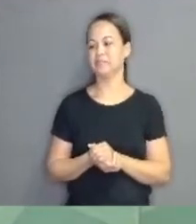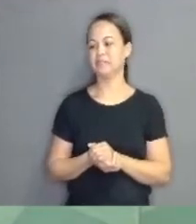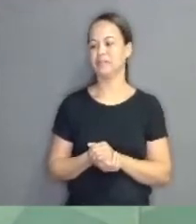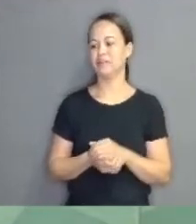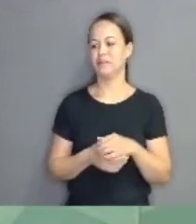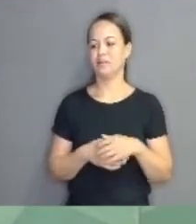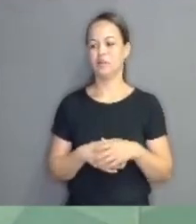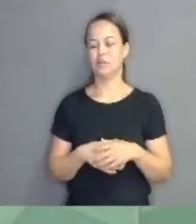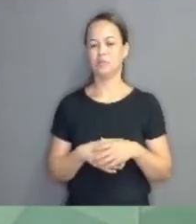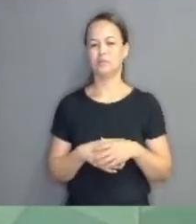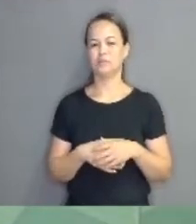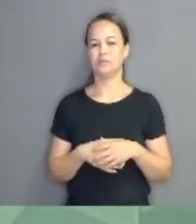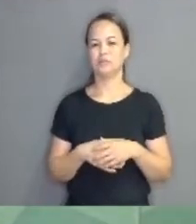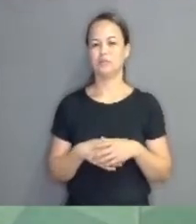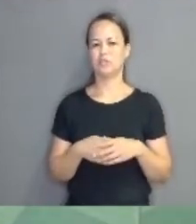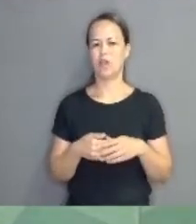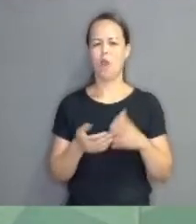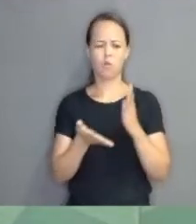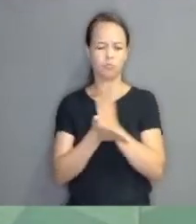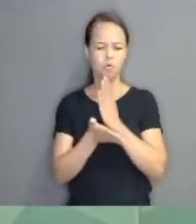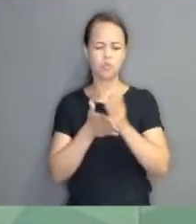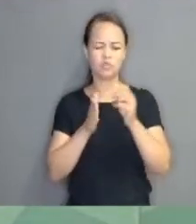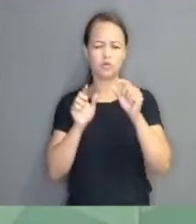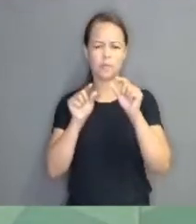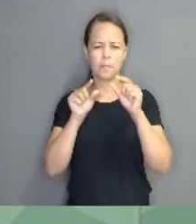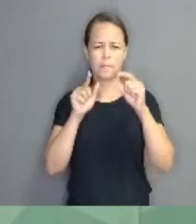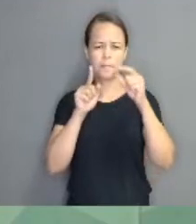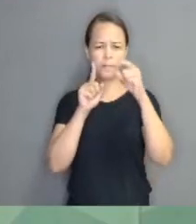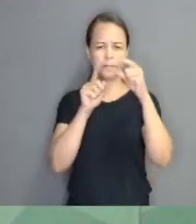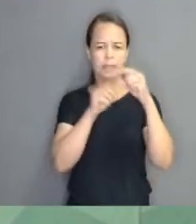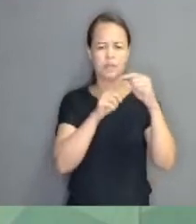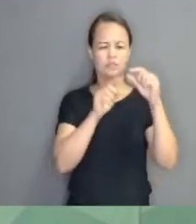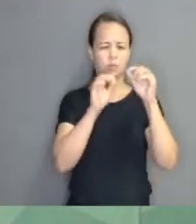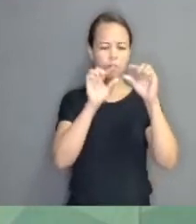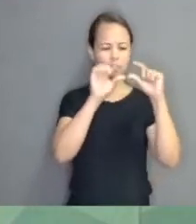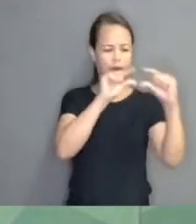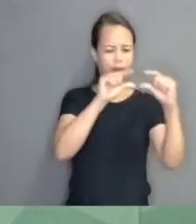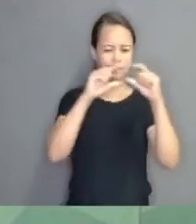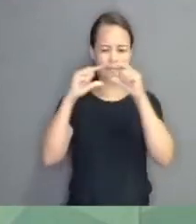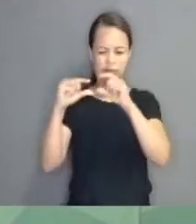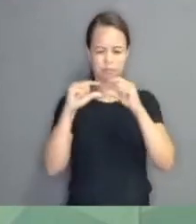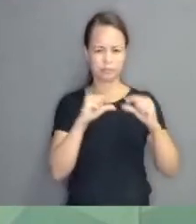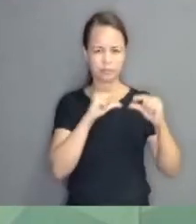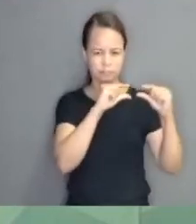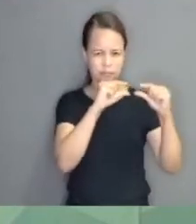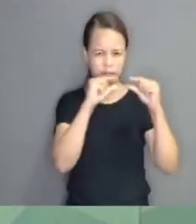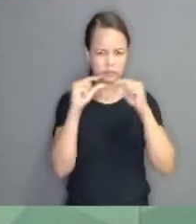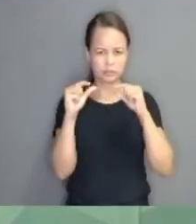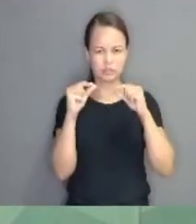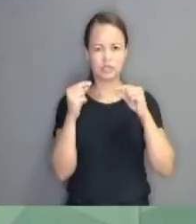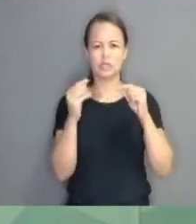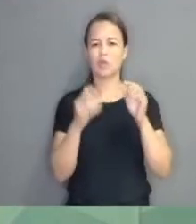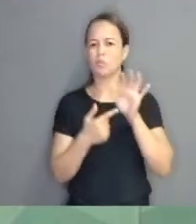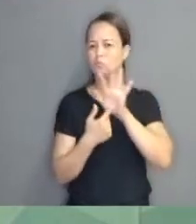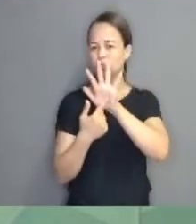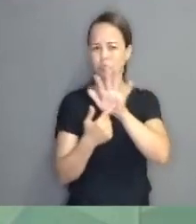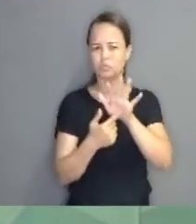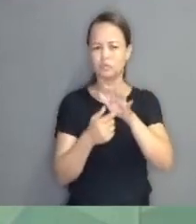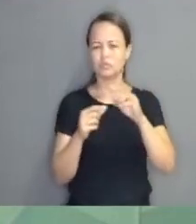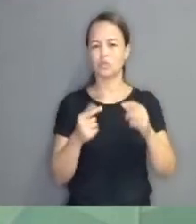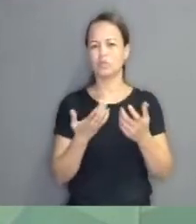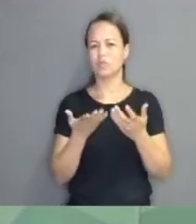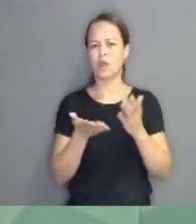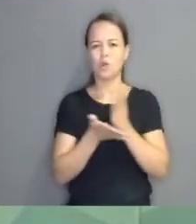trouxe com alguns pedacinhos né Dá sim mas não é que nós encontramos na verdade eu trouxe para